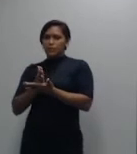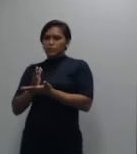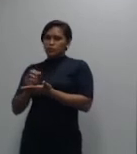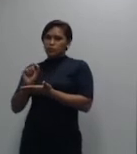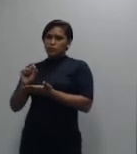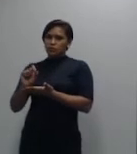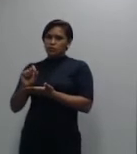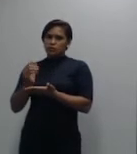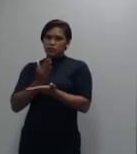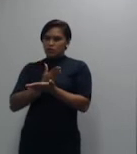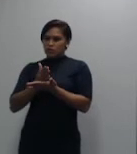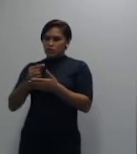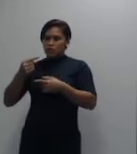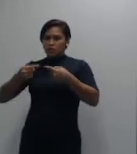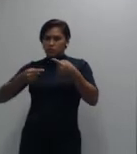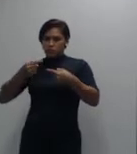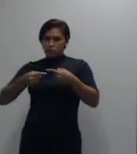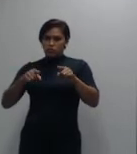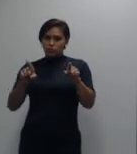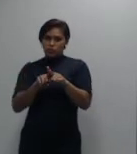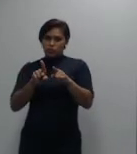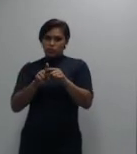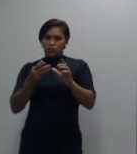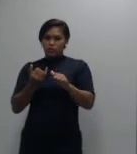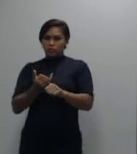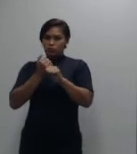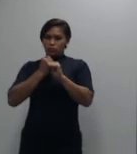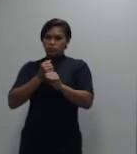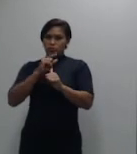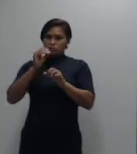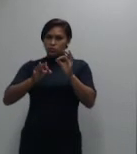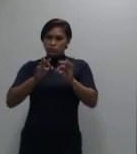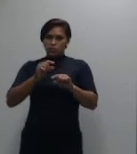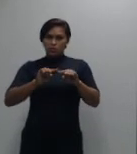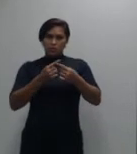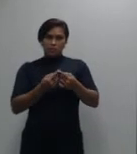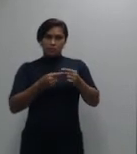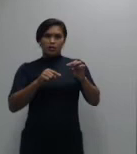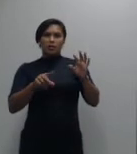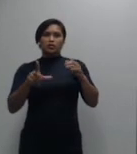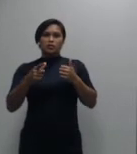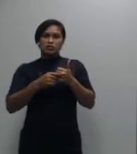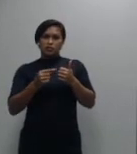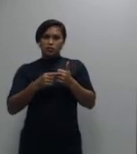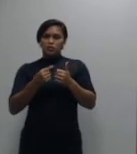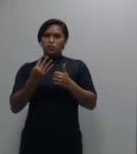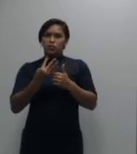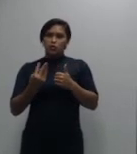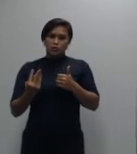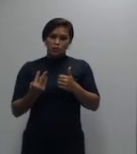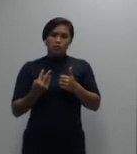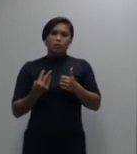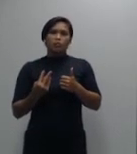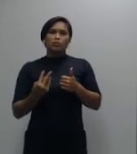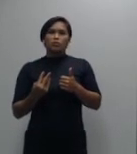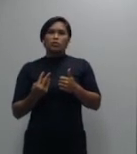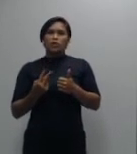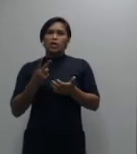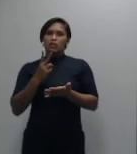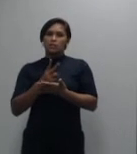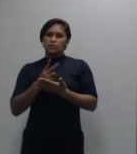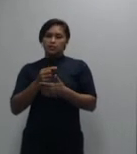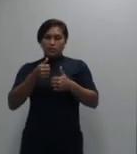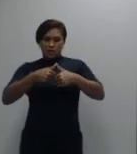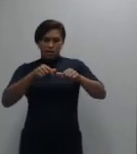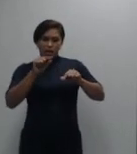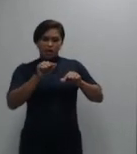essa discussão infecção de urina mais finos tendo articular escuros se aqui